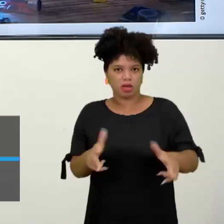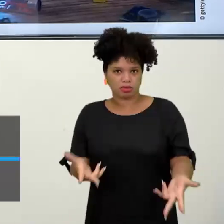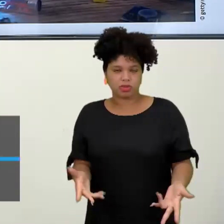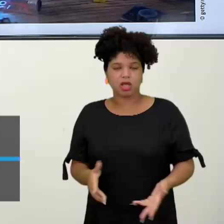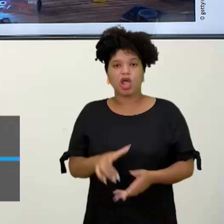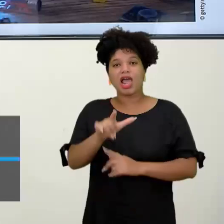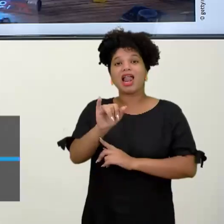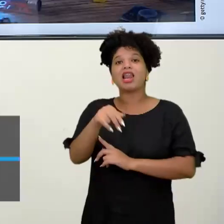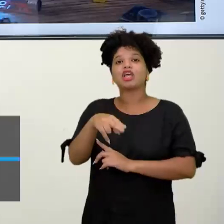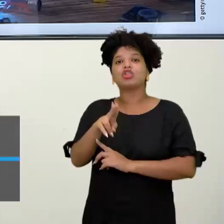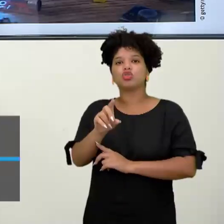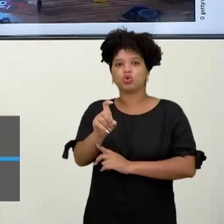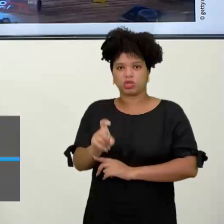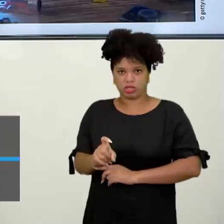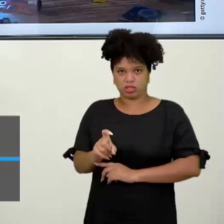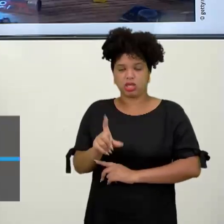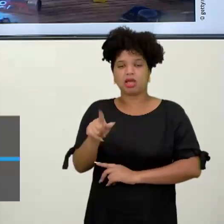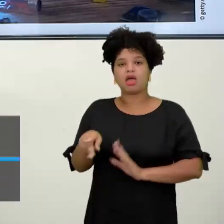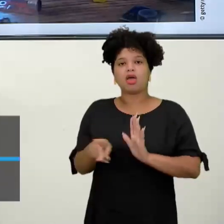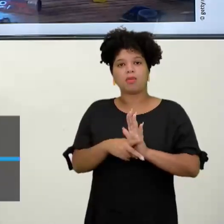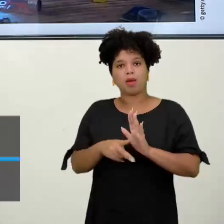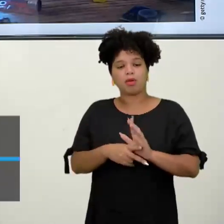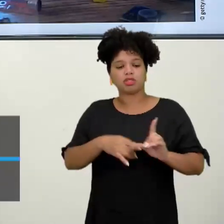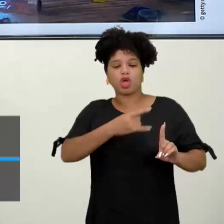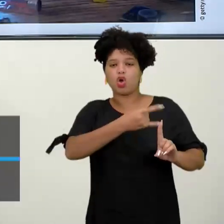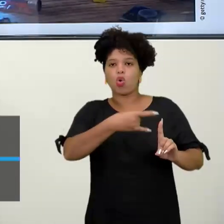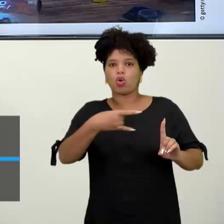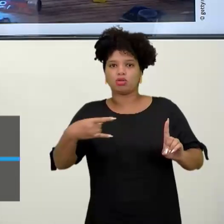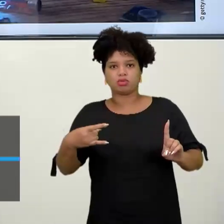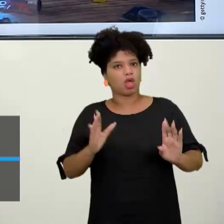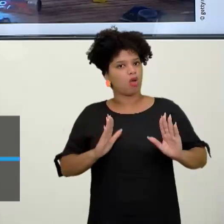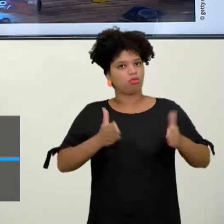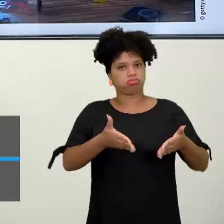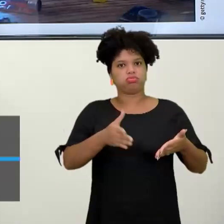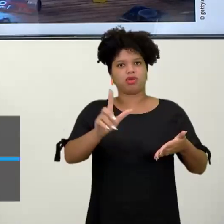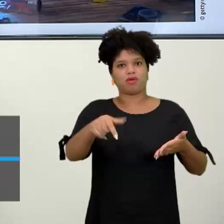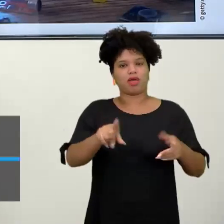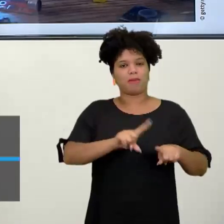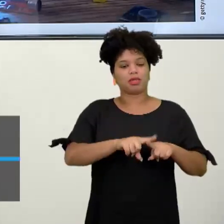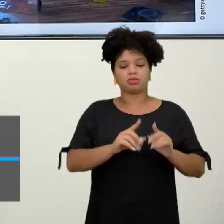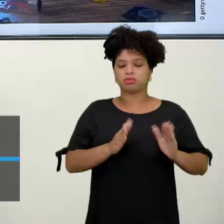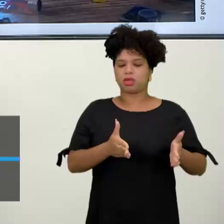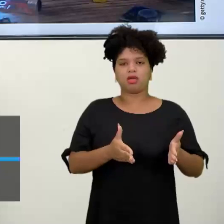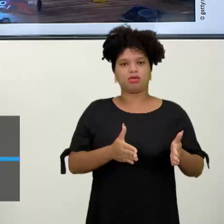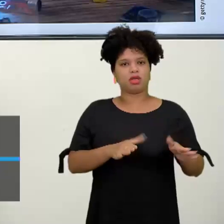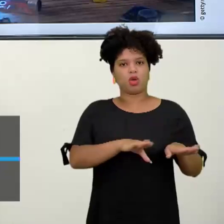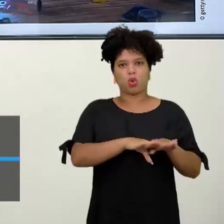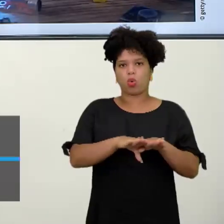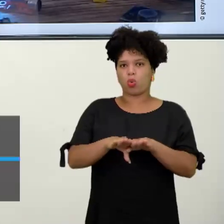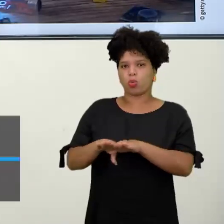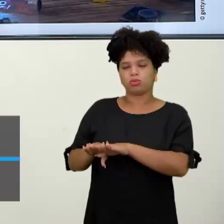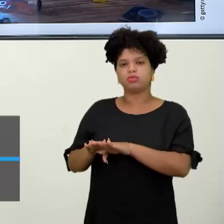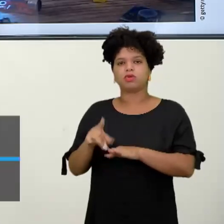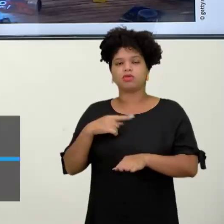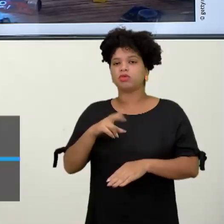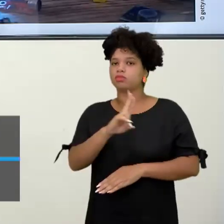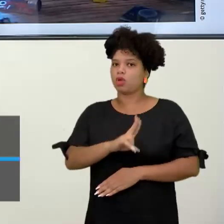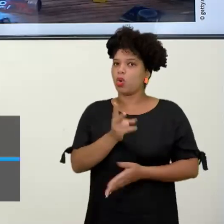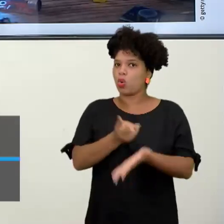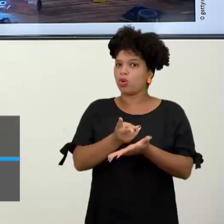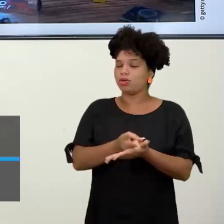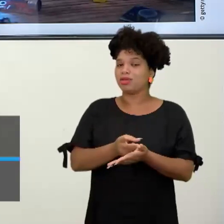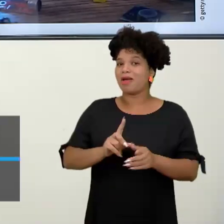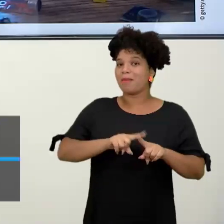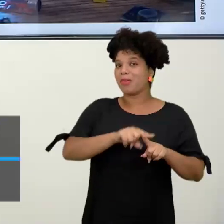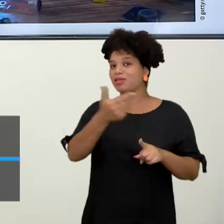sistema operacional, por exemplo, o Windows, ele é fechado. Você compra o Windows e ele vem naquele formato e você instala naquele formato.